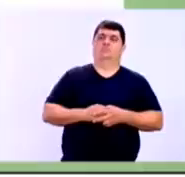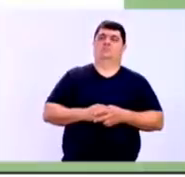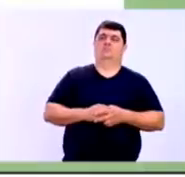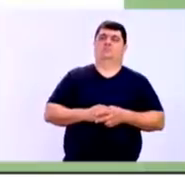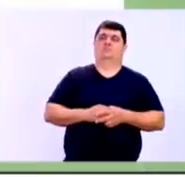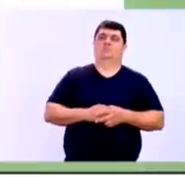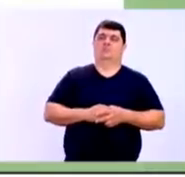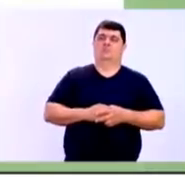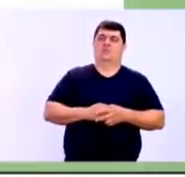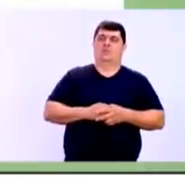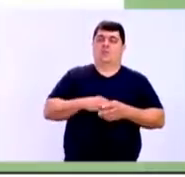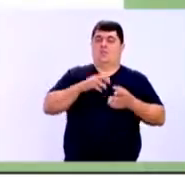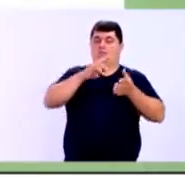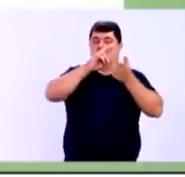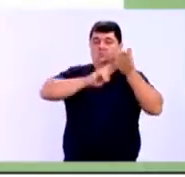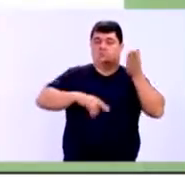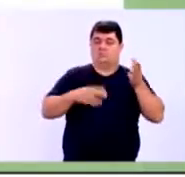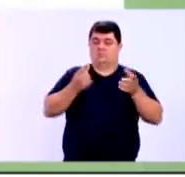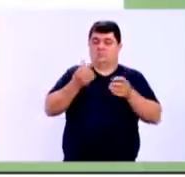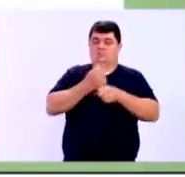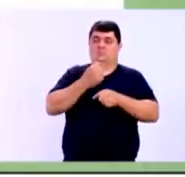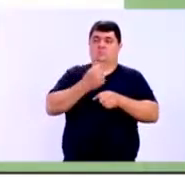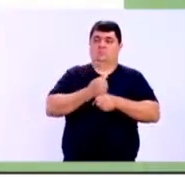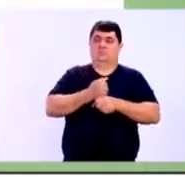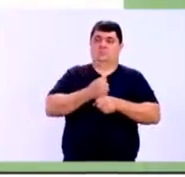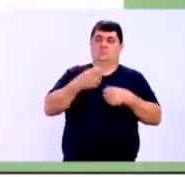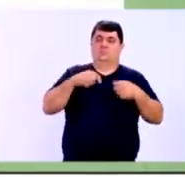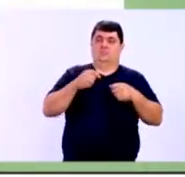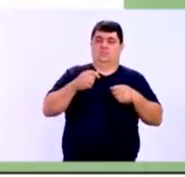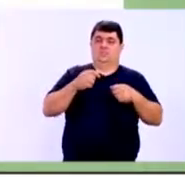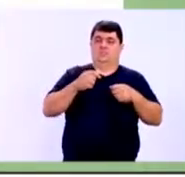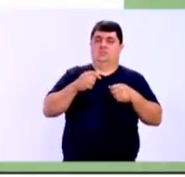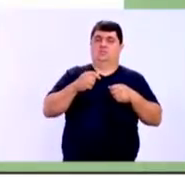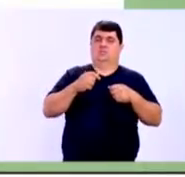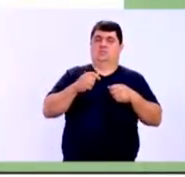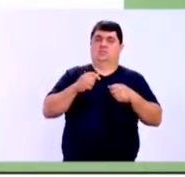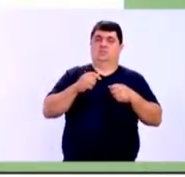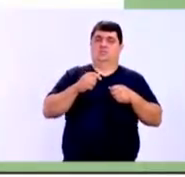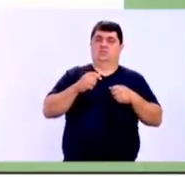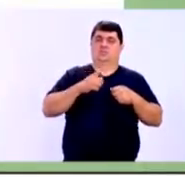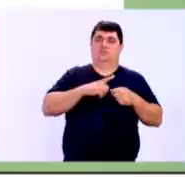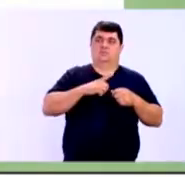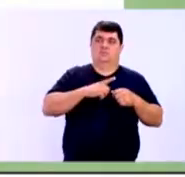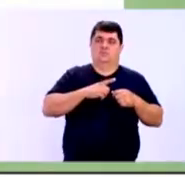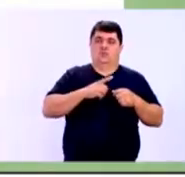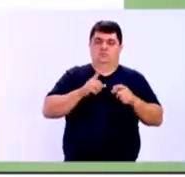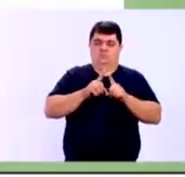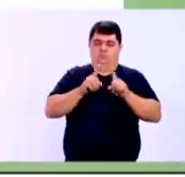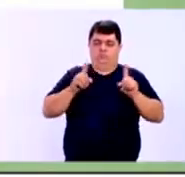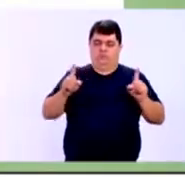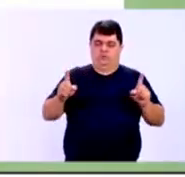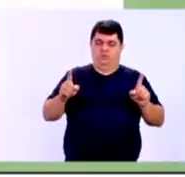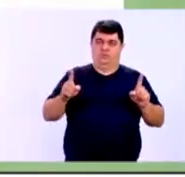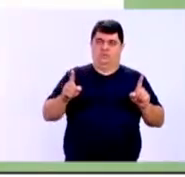O inventário contábil, ele basicamente tem um sistema dividido em duas partes,